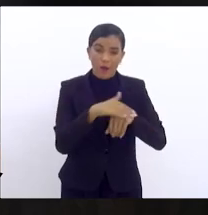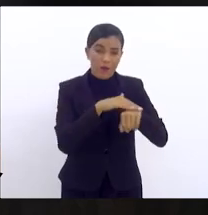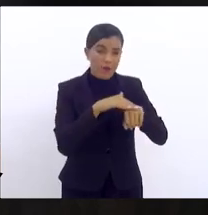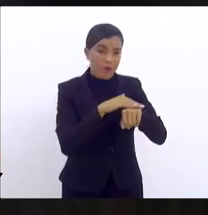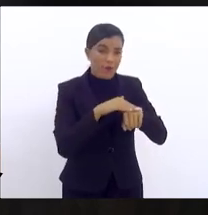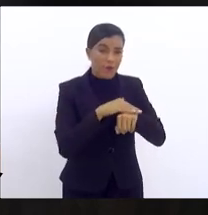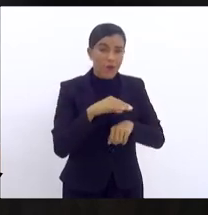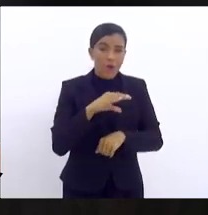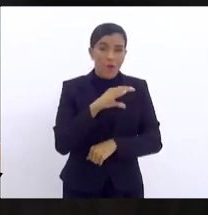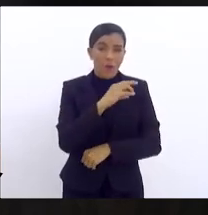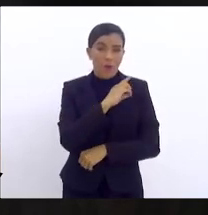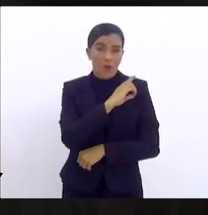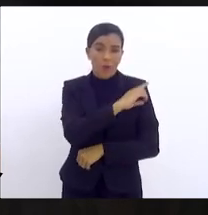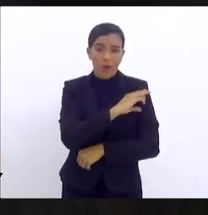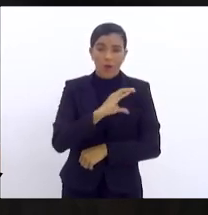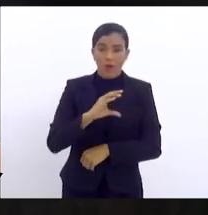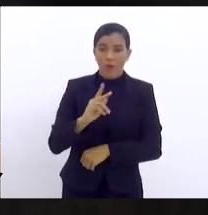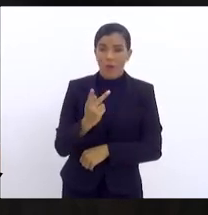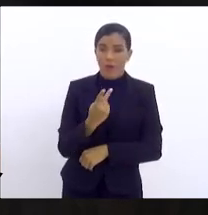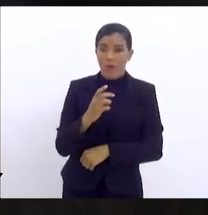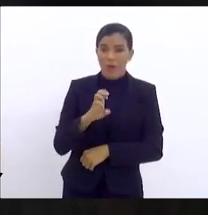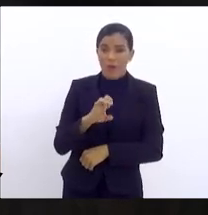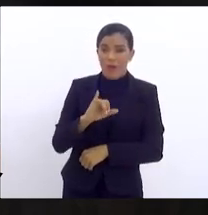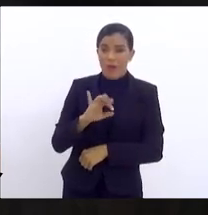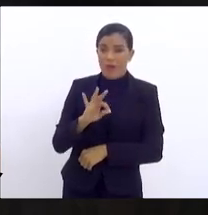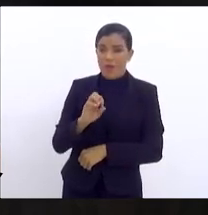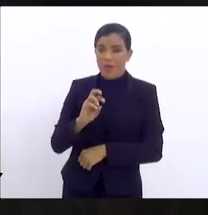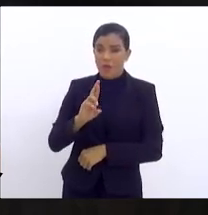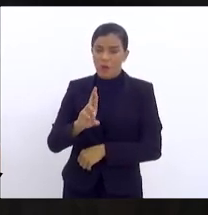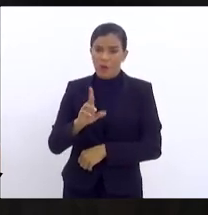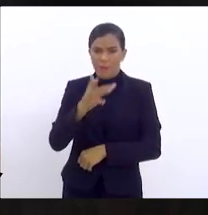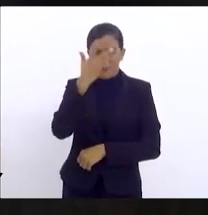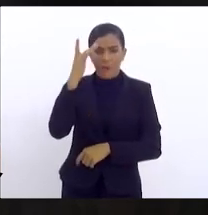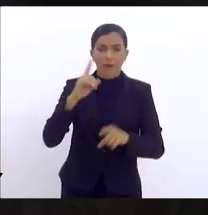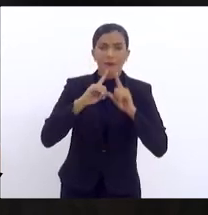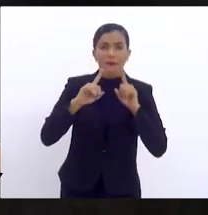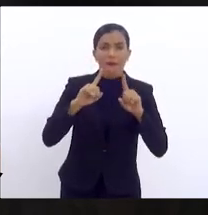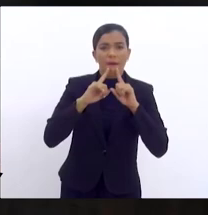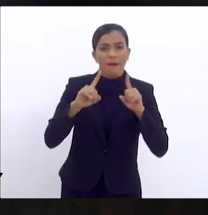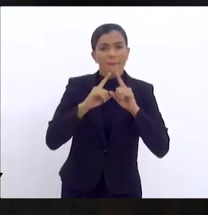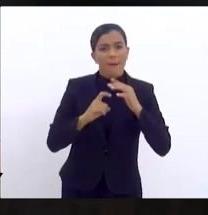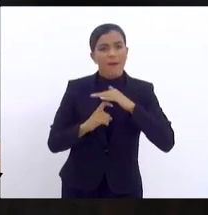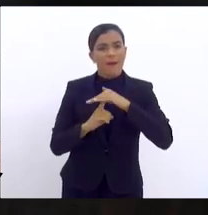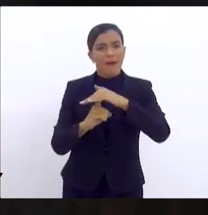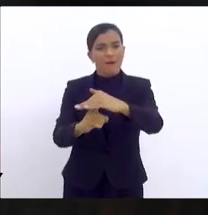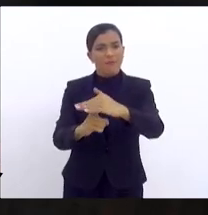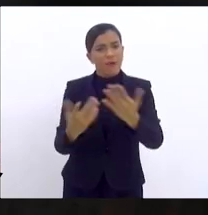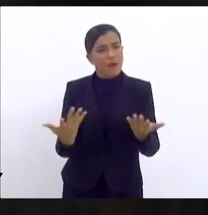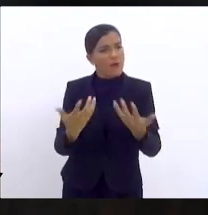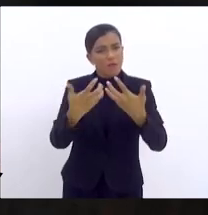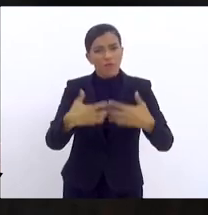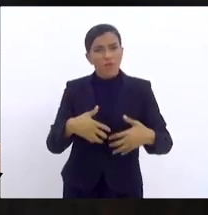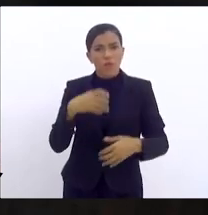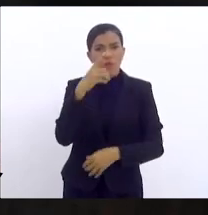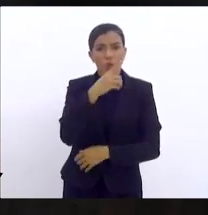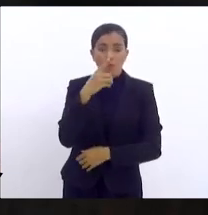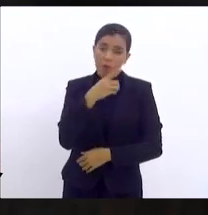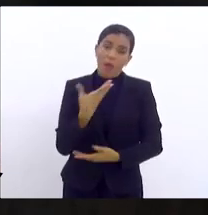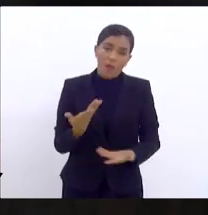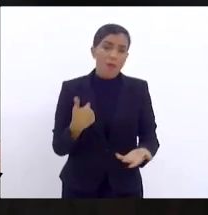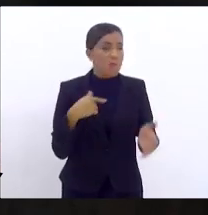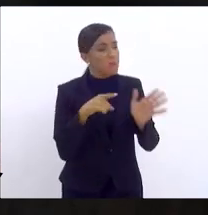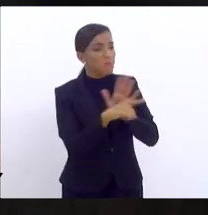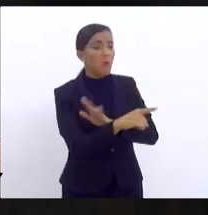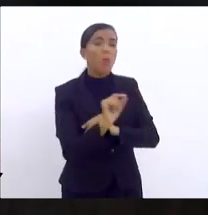Heitor o pessoal Reclamando a questão da feira que não funcionou domingo e aí eu tenho que perguntar quem tem que perguntar o Coronel